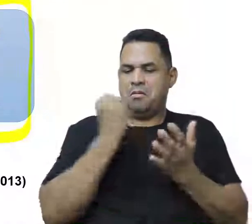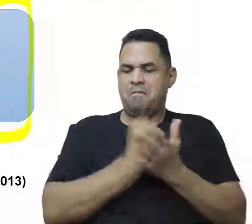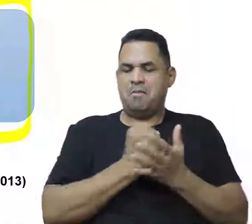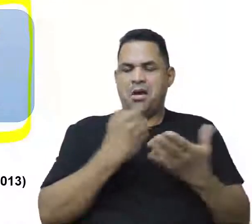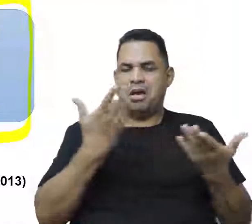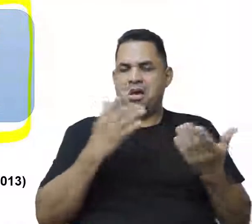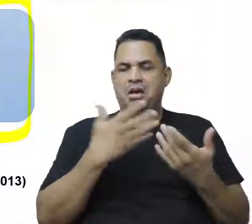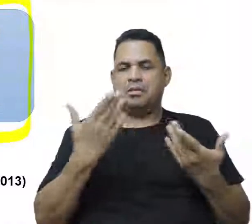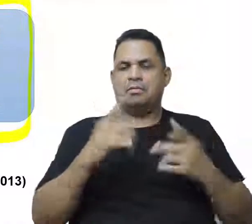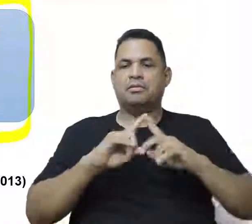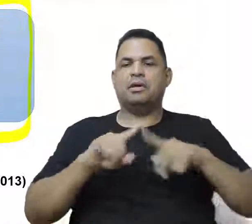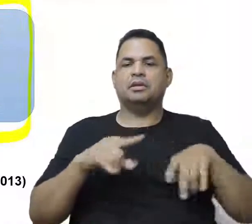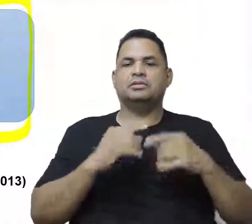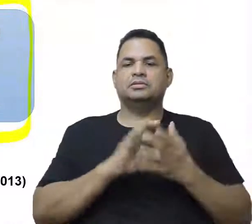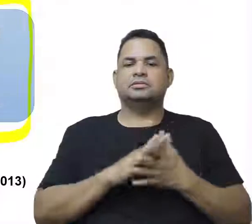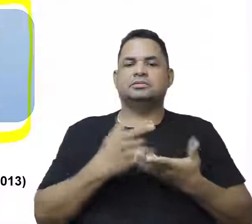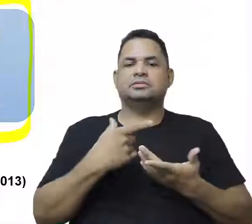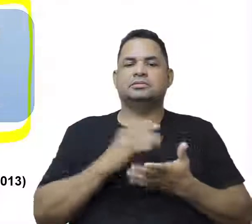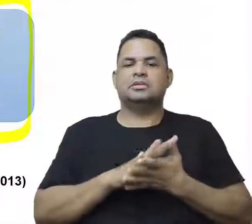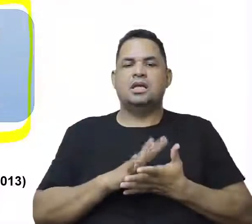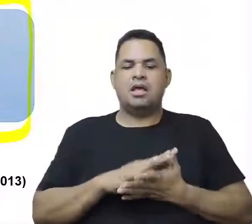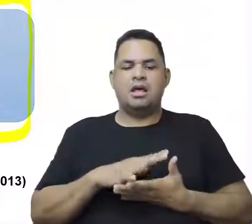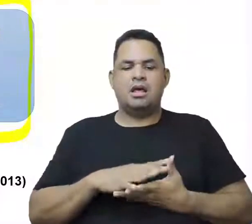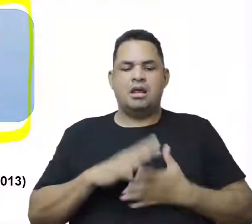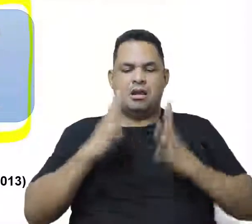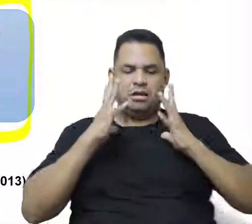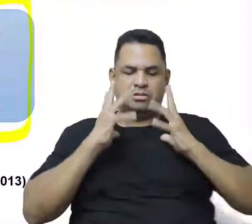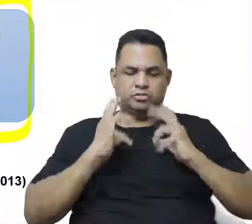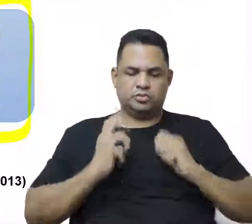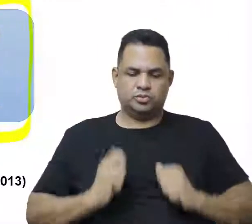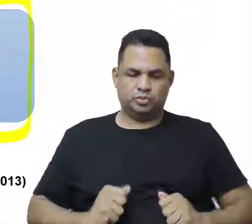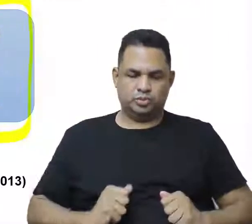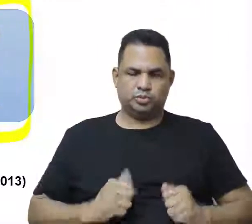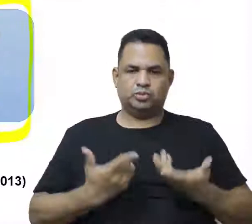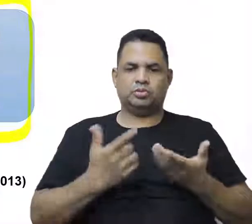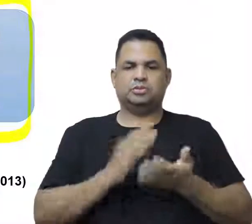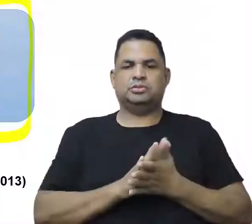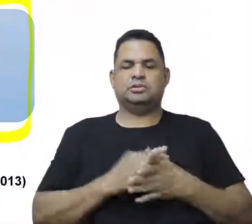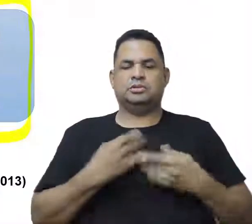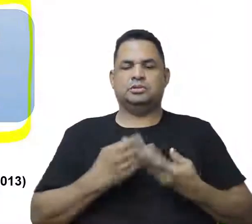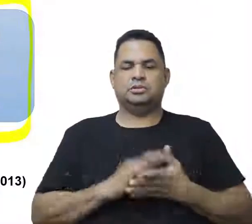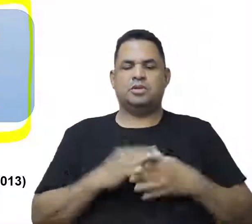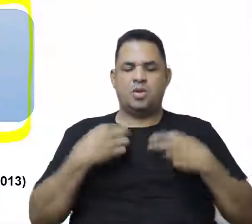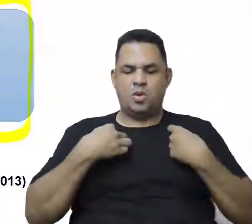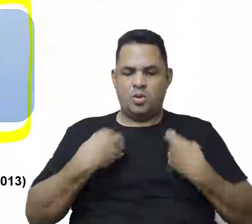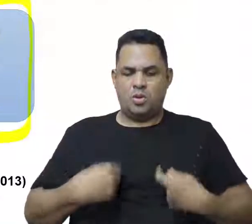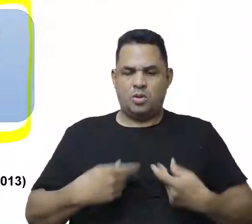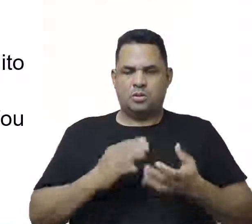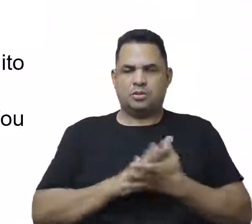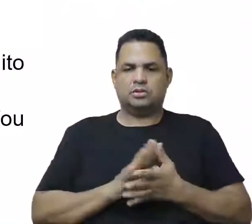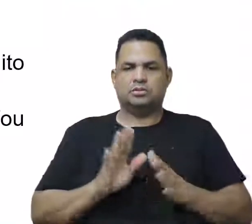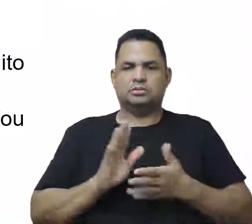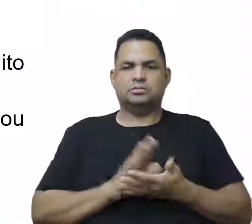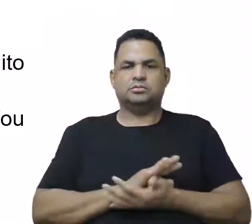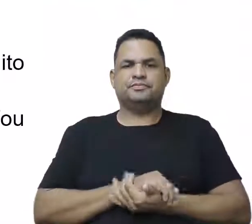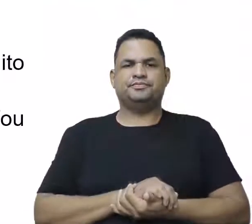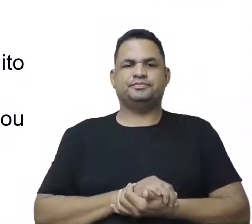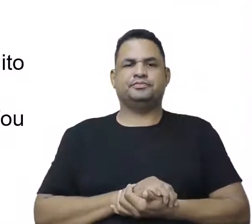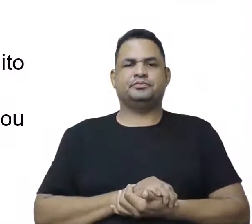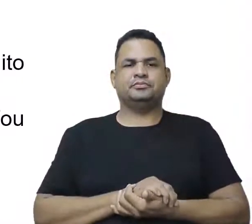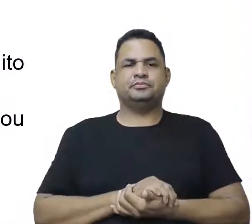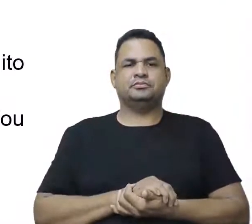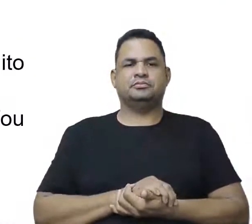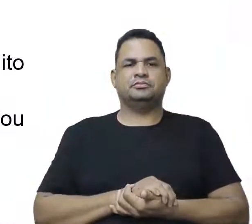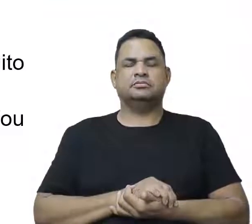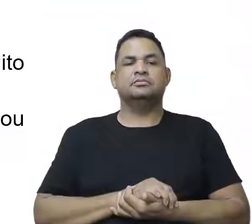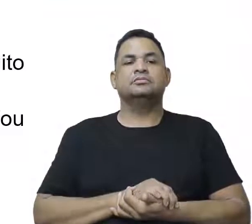grife, mas você tem que ter uma boa higiene, né? Uma vestimenta adequada, então cuidar também com essas questões.